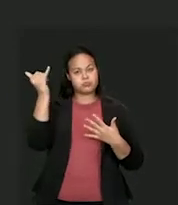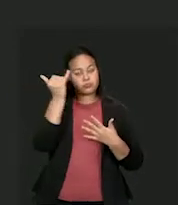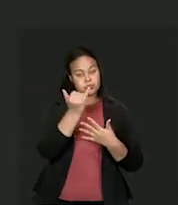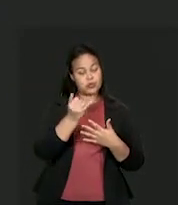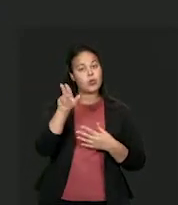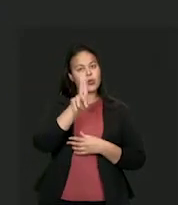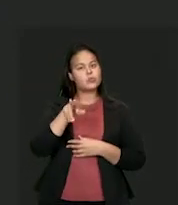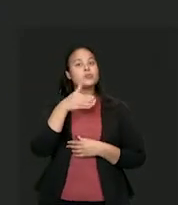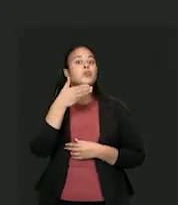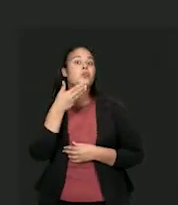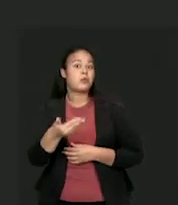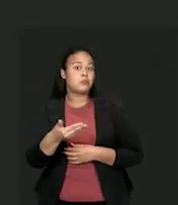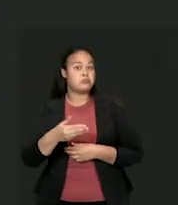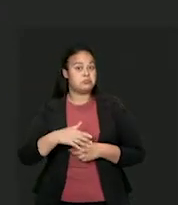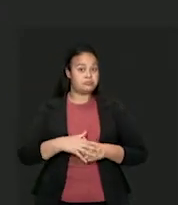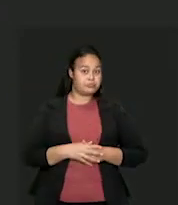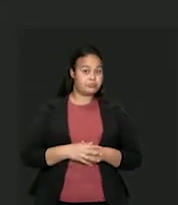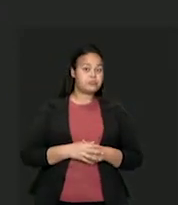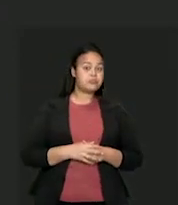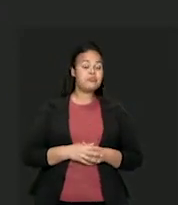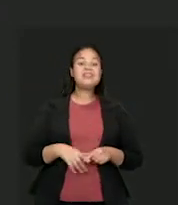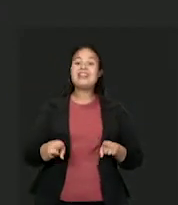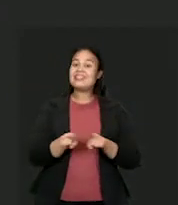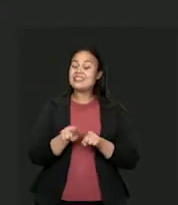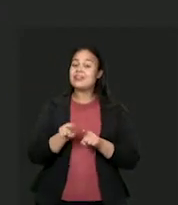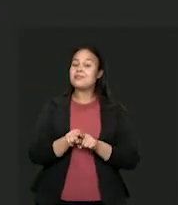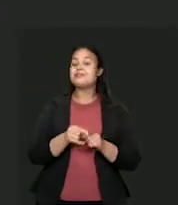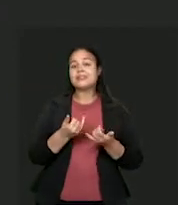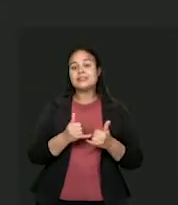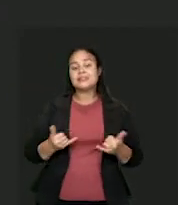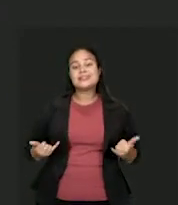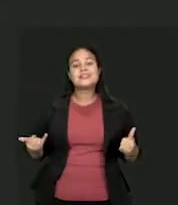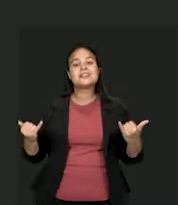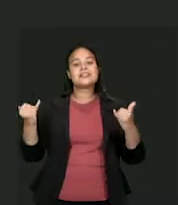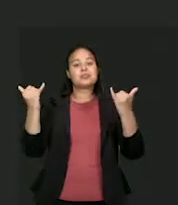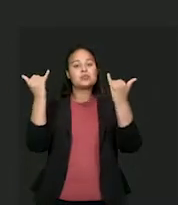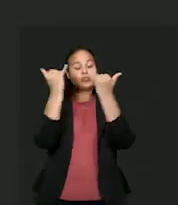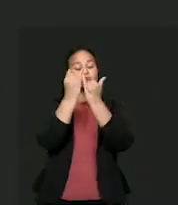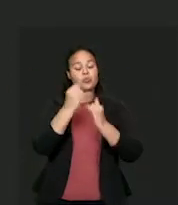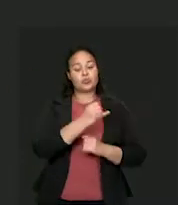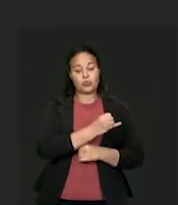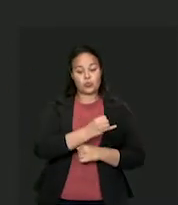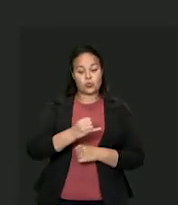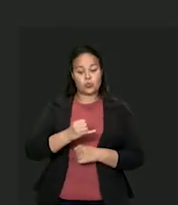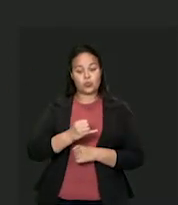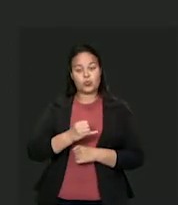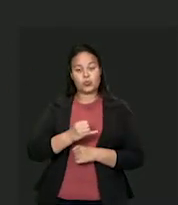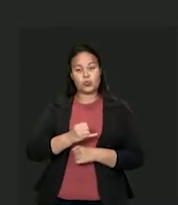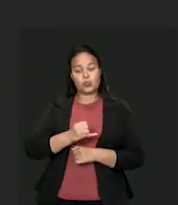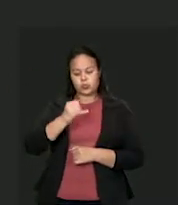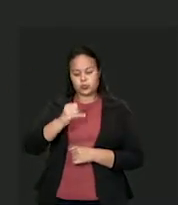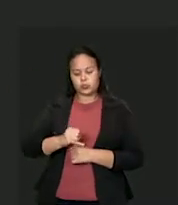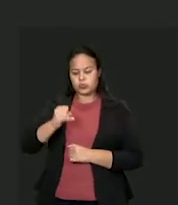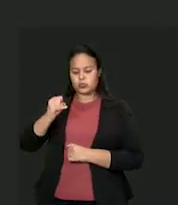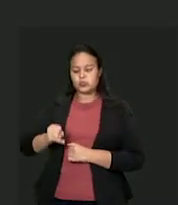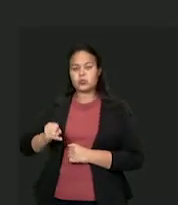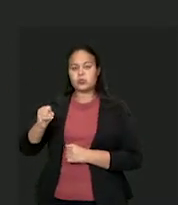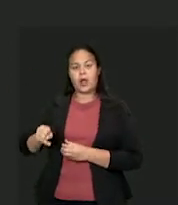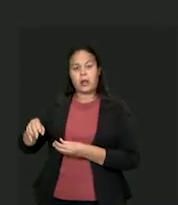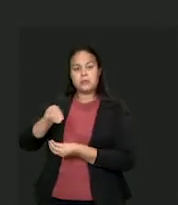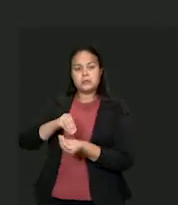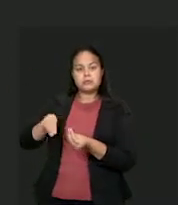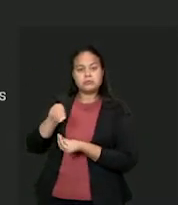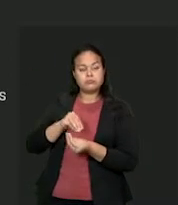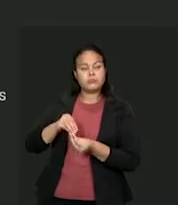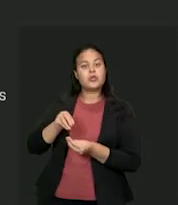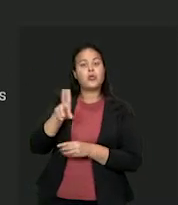suas aplicações. Vamos representar circuitos elétricos em série, em paralelo e mistos através